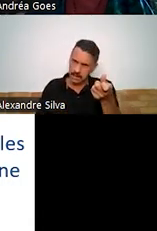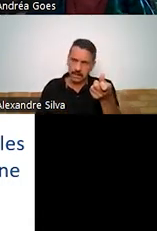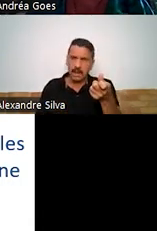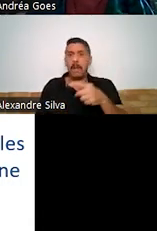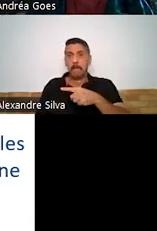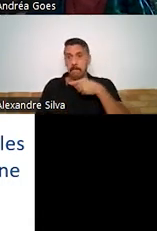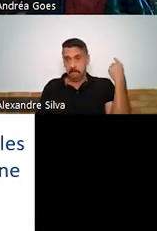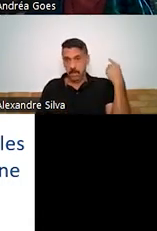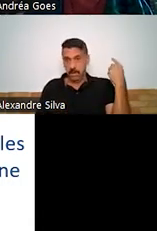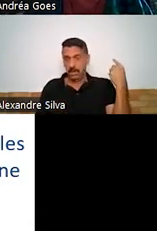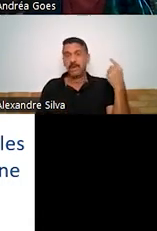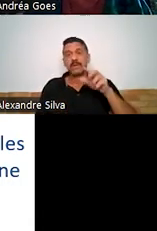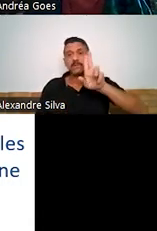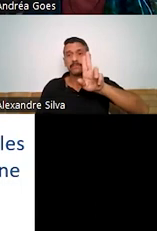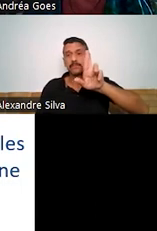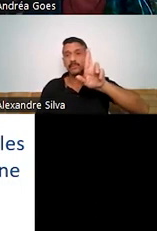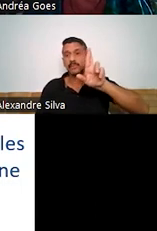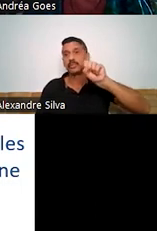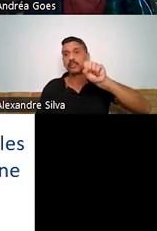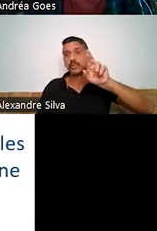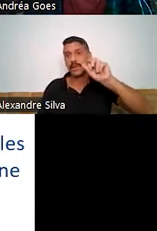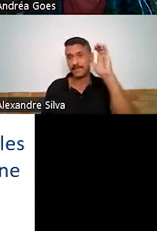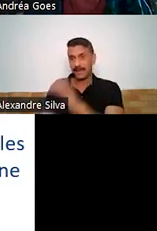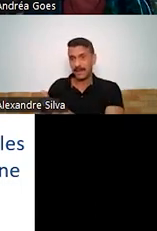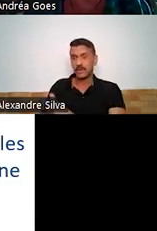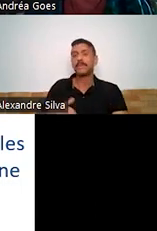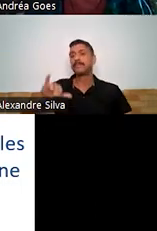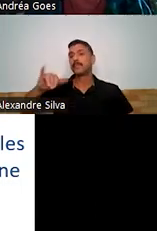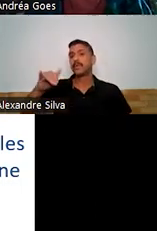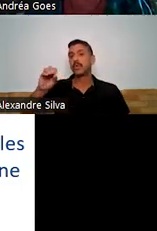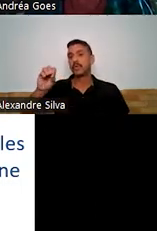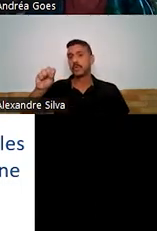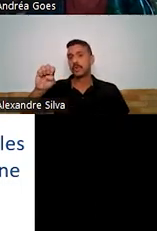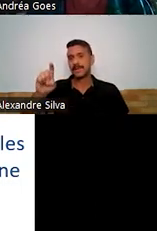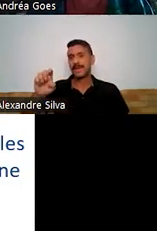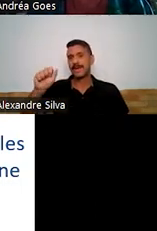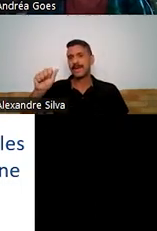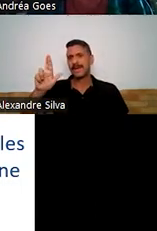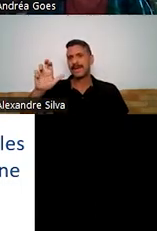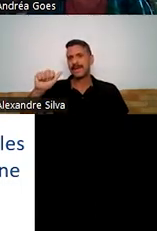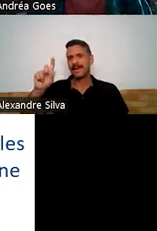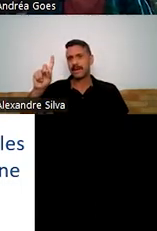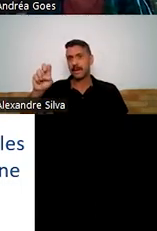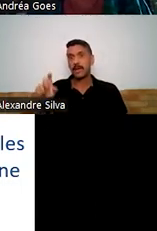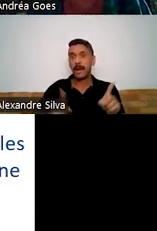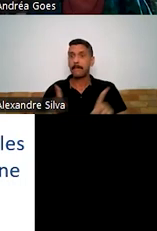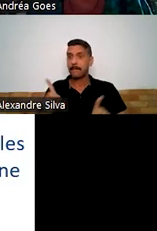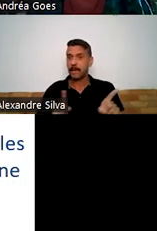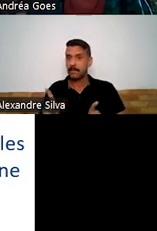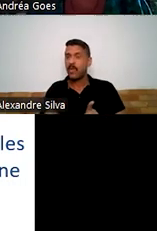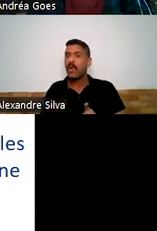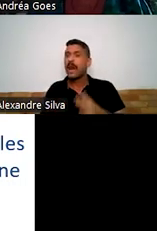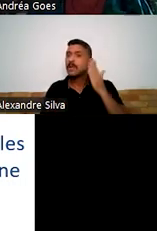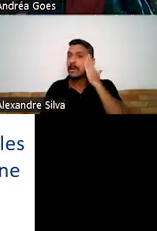engano. Então, Úrsula morria de medo, ela casou com José Arcádio, mas eles eram primos. E ela já tinha ouvido falar de uma criança na